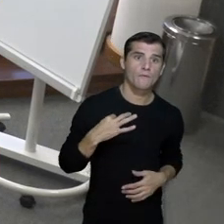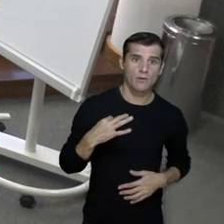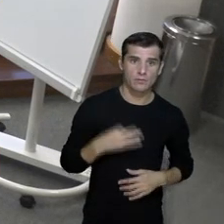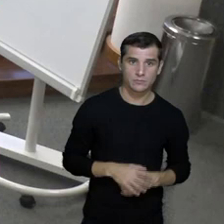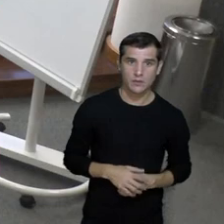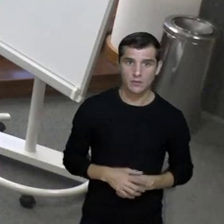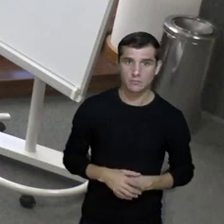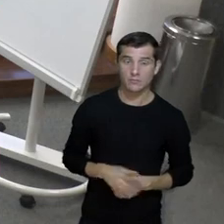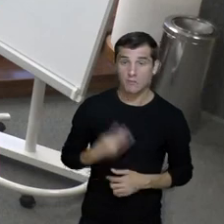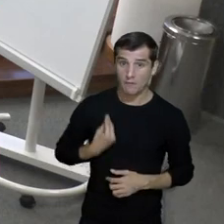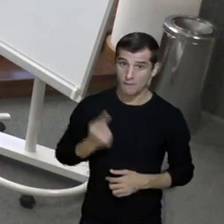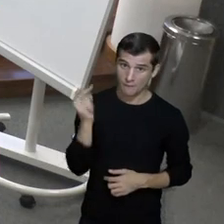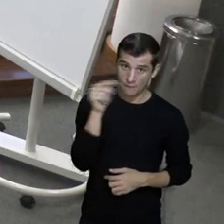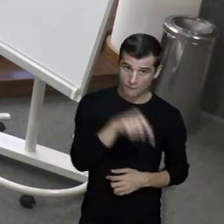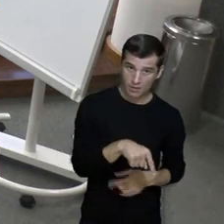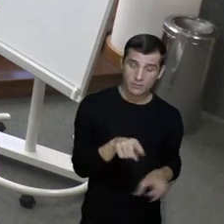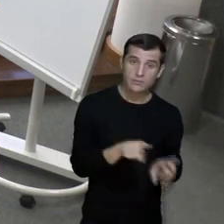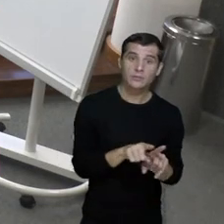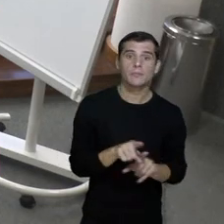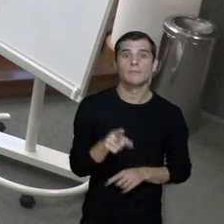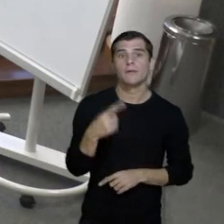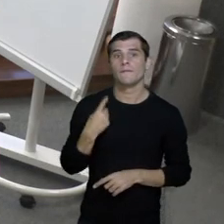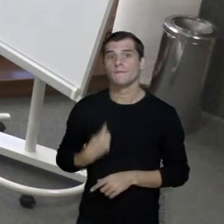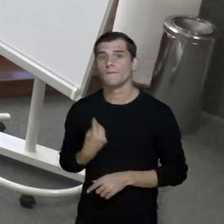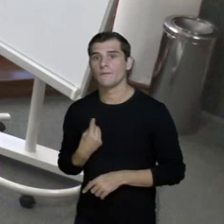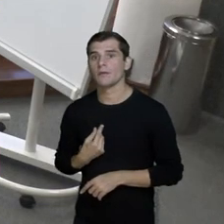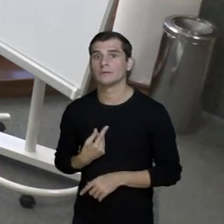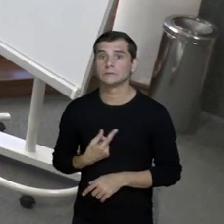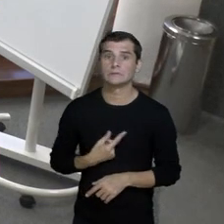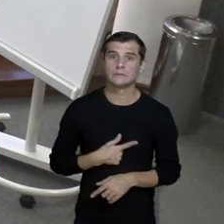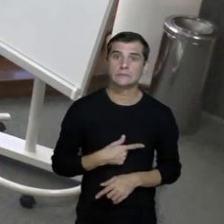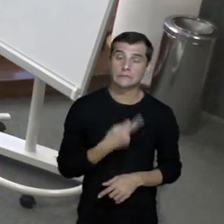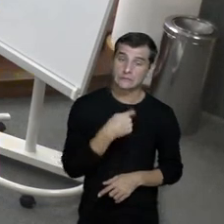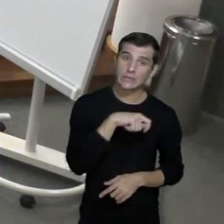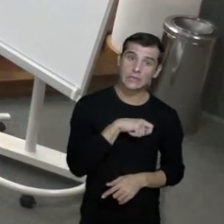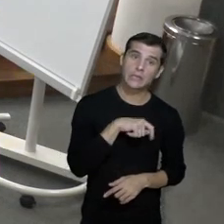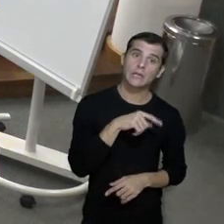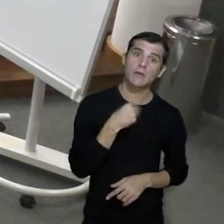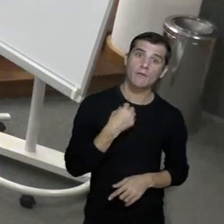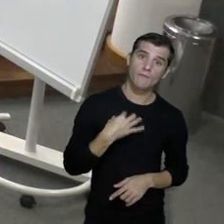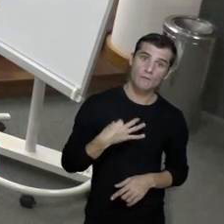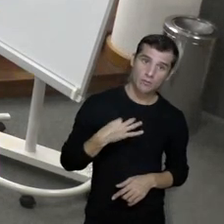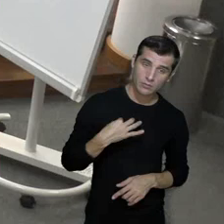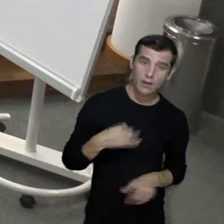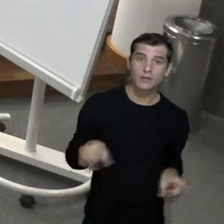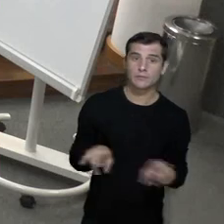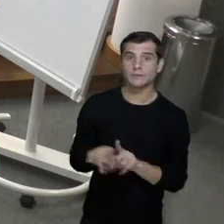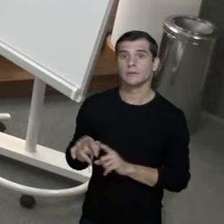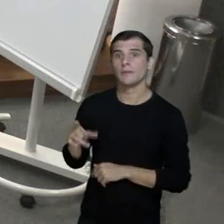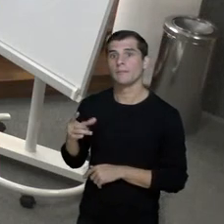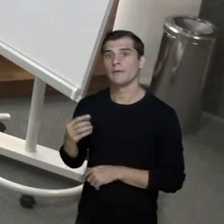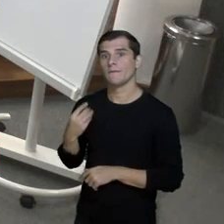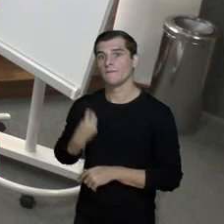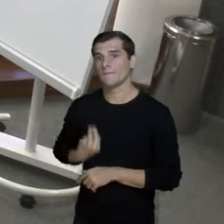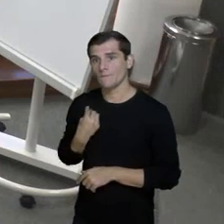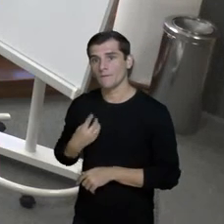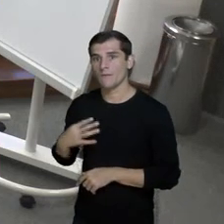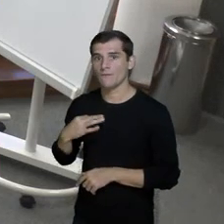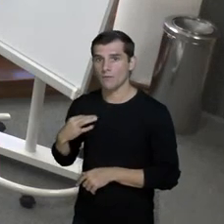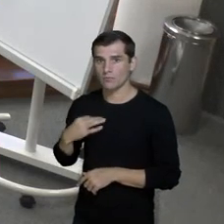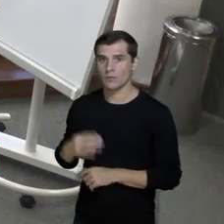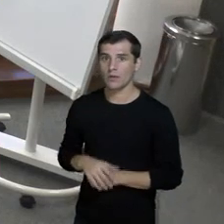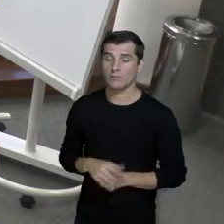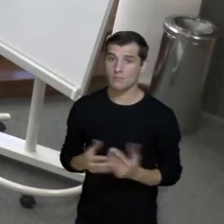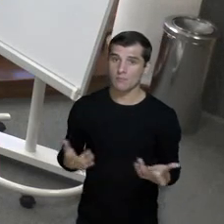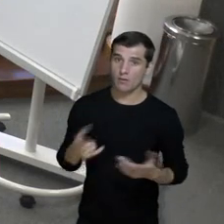e estar voluntários aqui eu vou passar pode passar delita só vou passar aqui que não vou não vai dar tempo porque a gente quer socializar uma coisa com